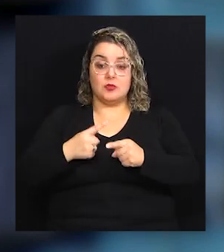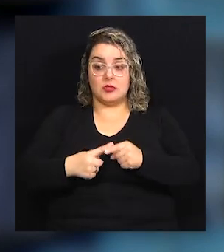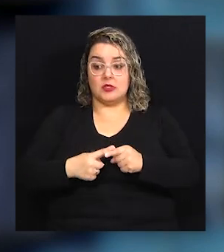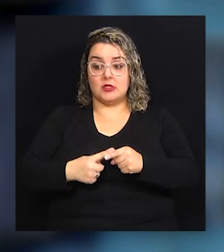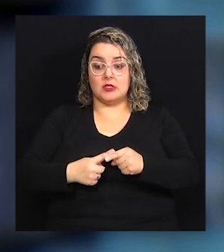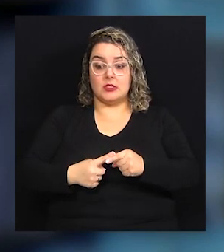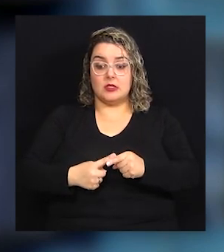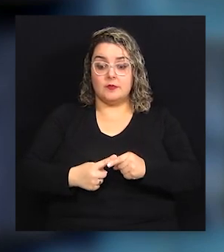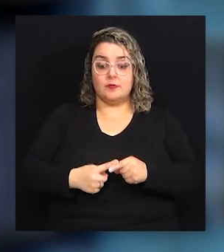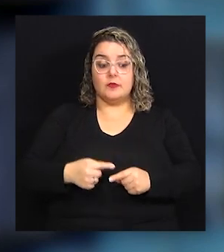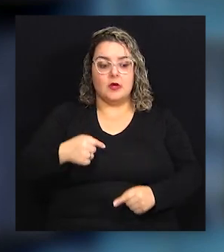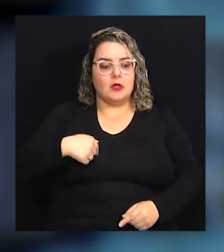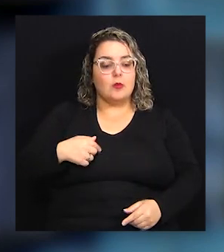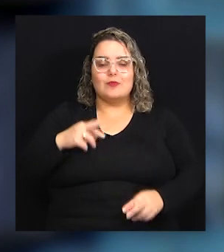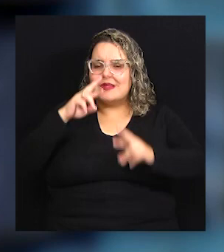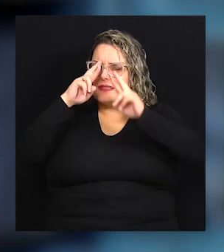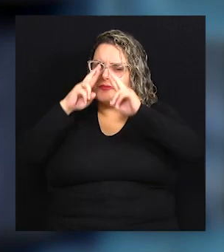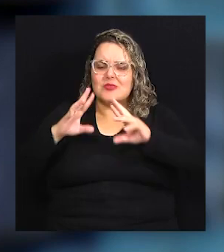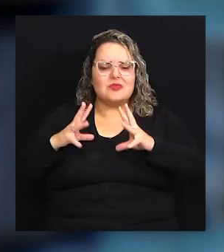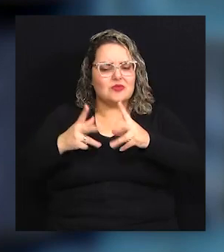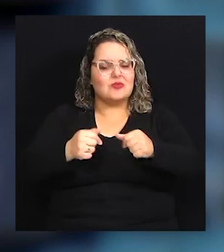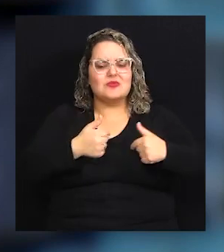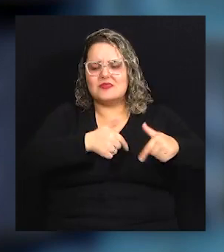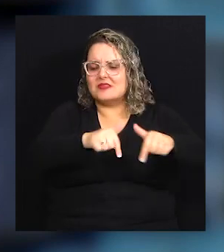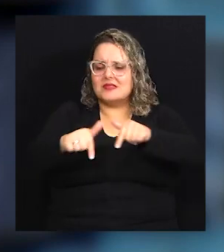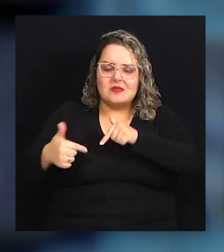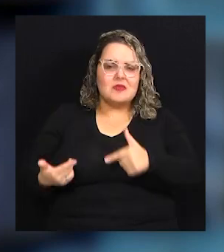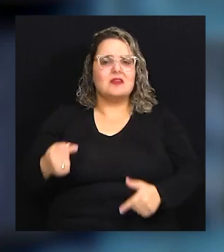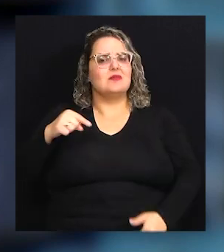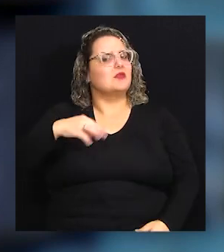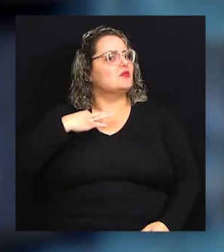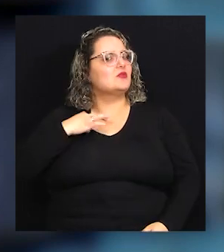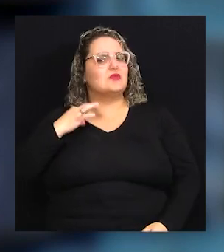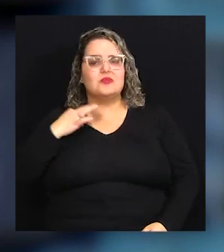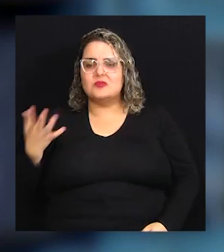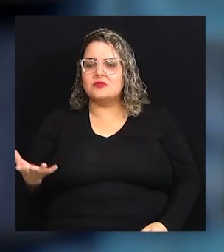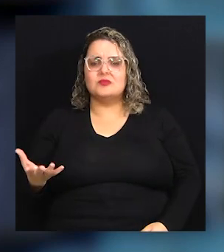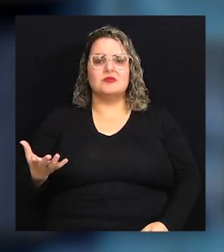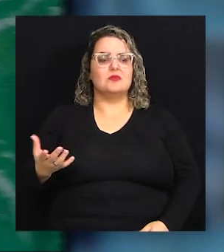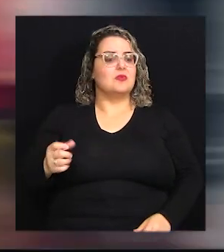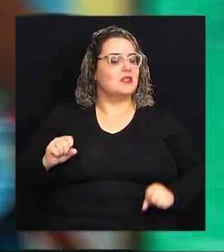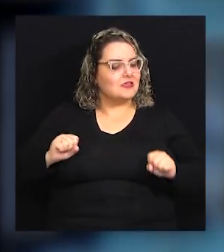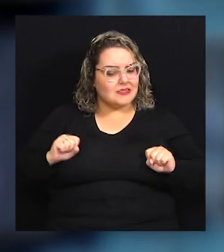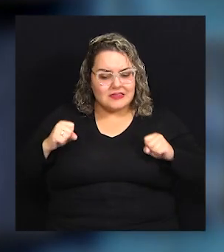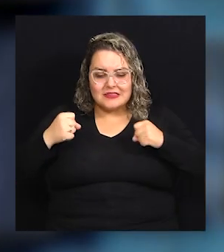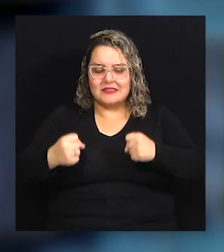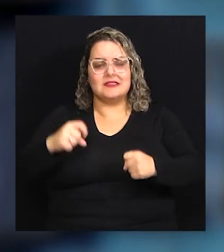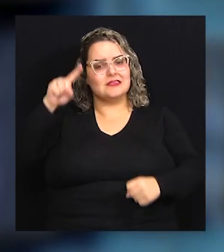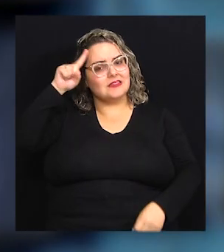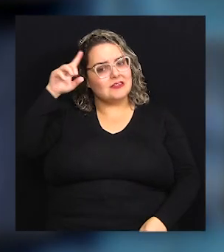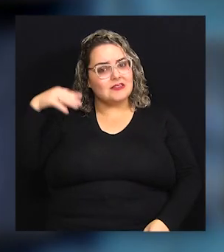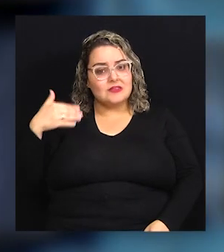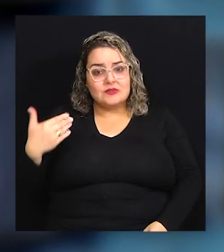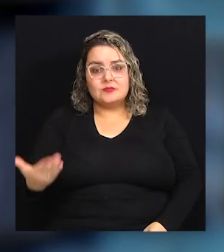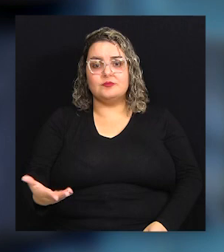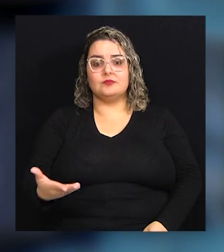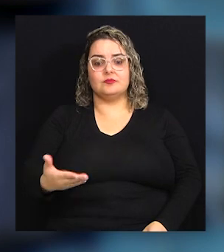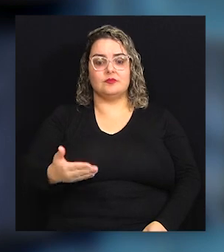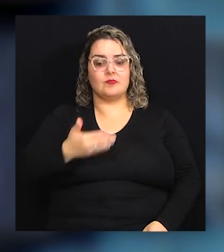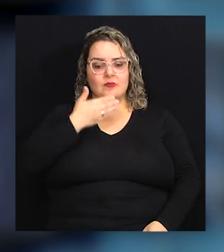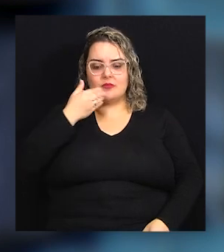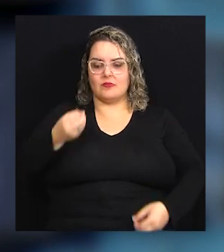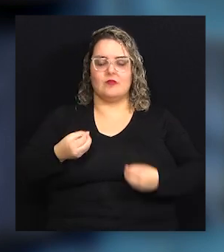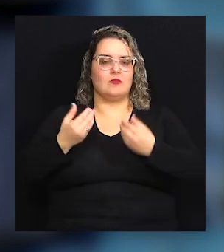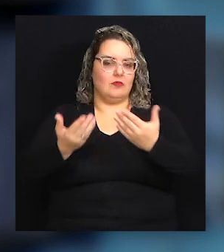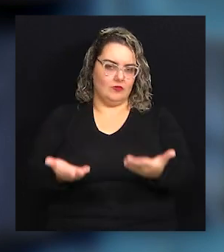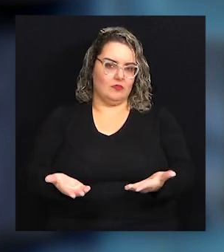porque eu prezo muito as pessoas que estão aqui, os que trabalham, os que são voluntários, os que estão lutando a cada dia